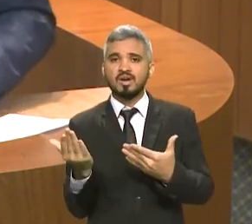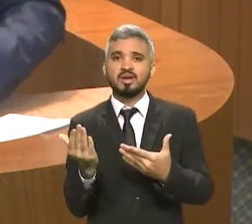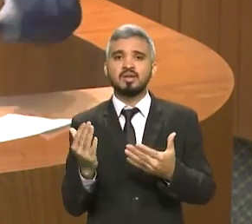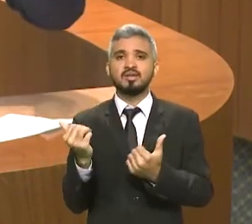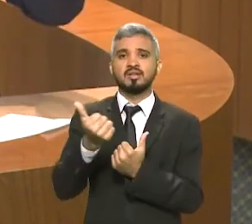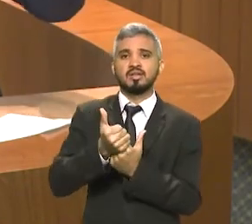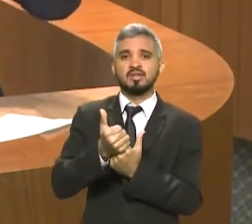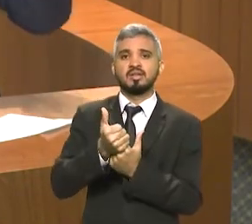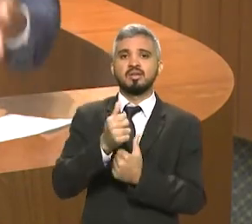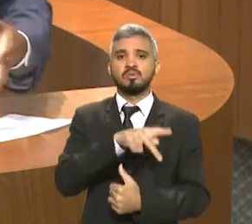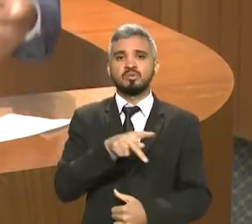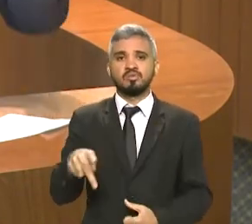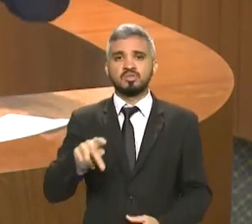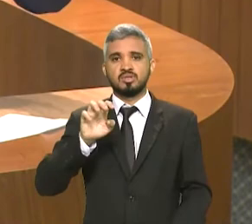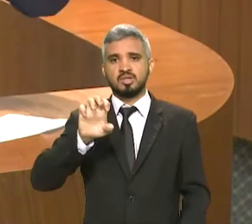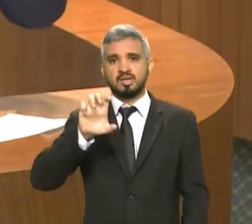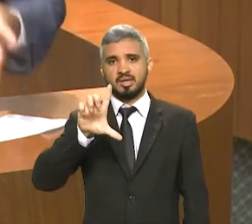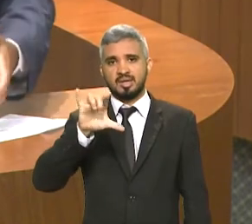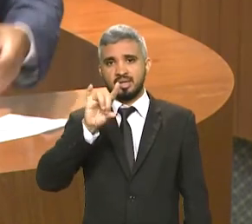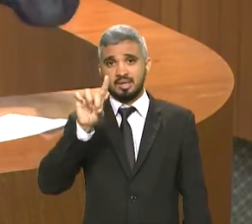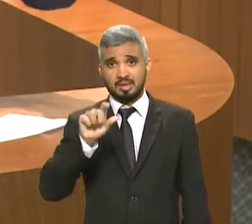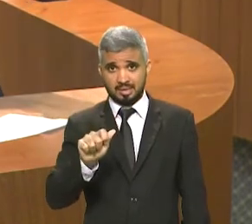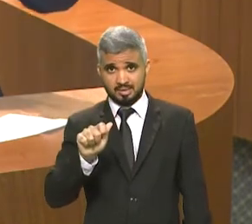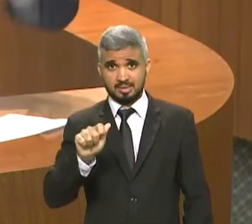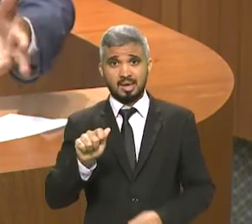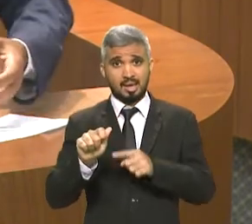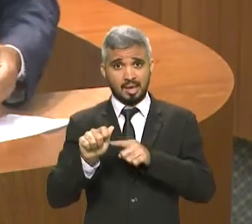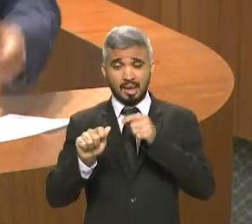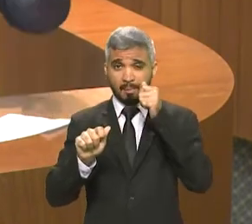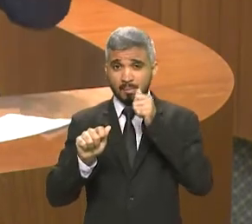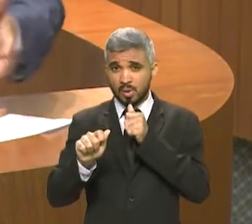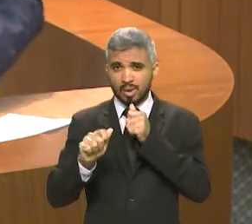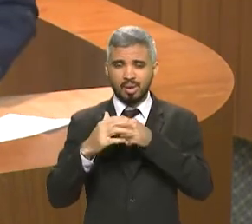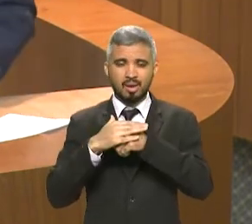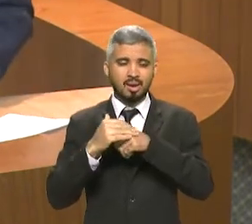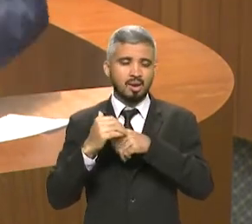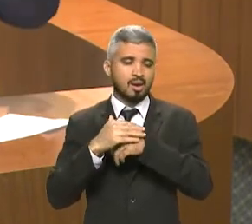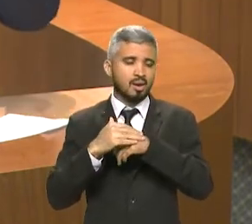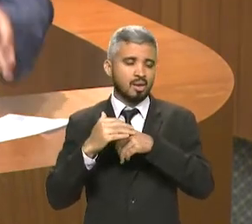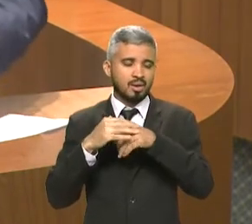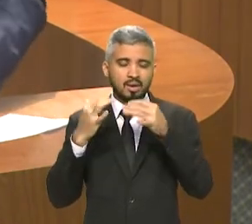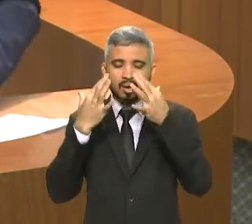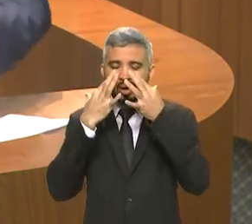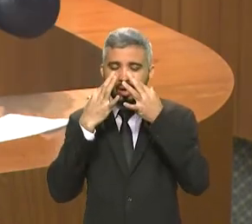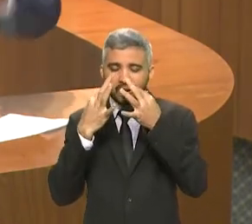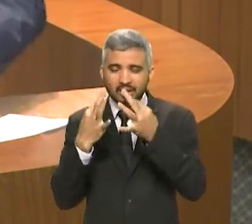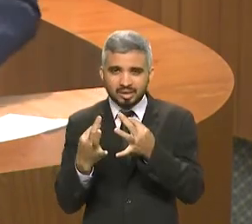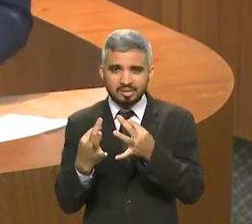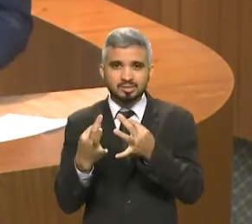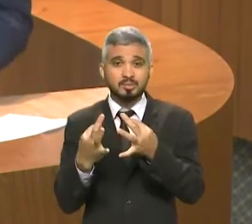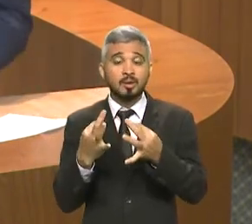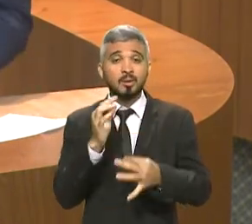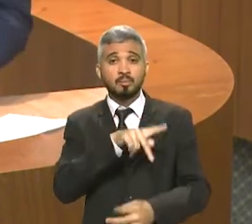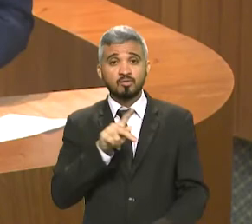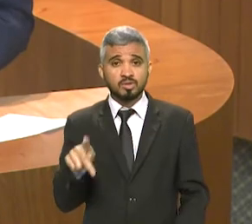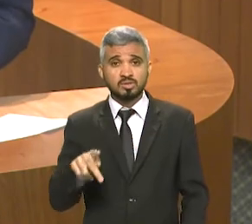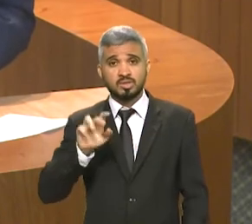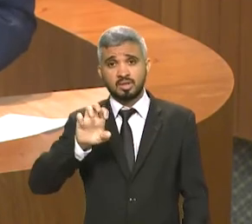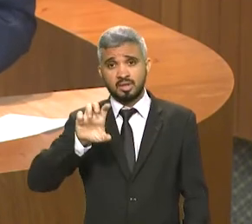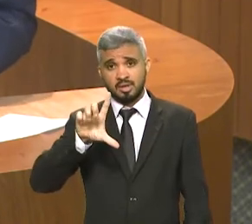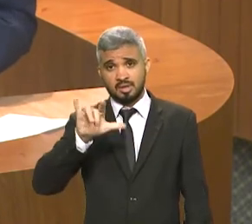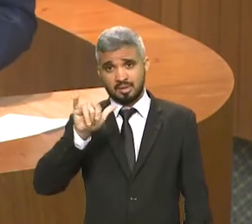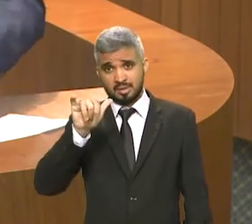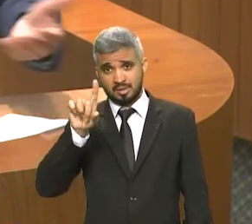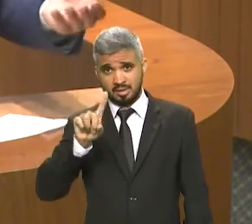Elisa. Uma professora carinhosa, atenciosa, dinâmica. Professora Elisa, parabéns ao assumir essa